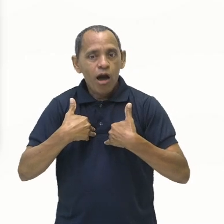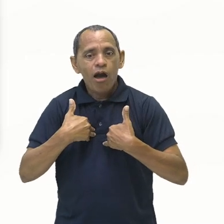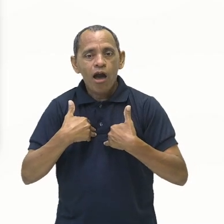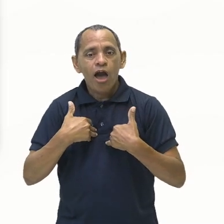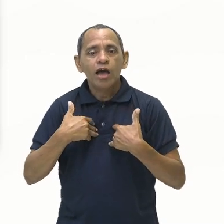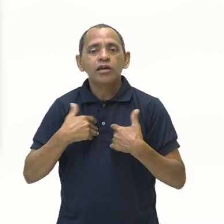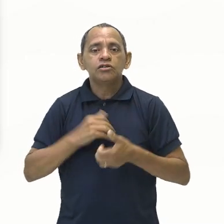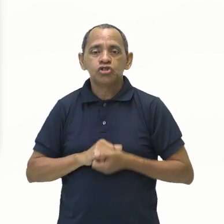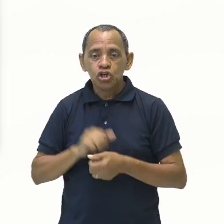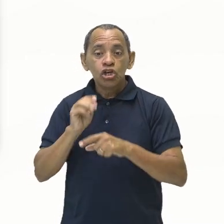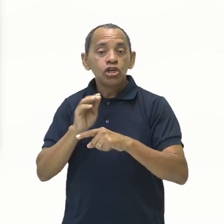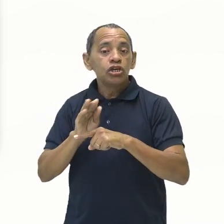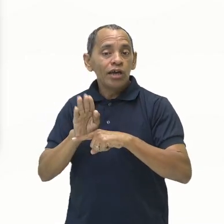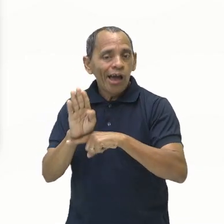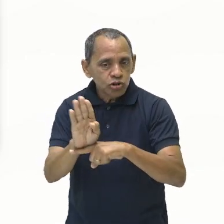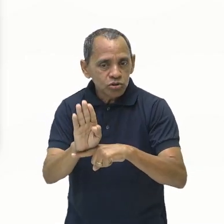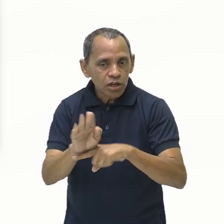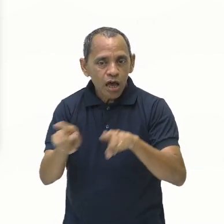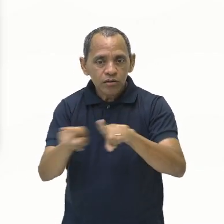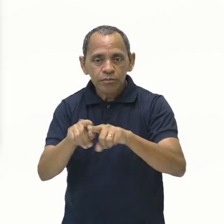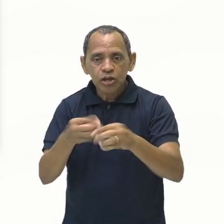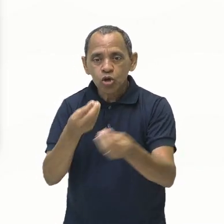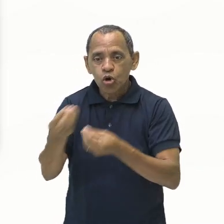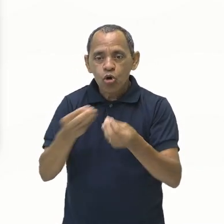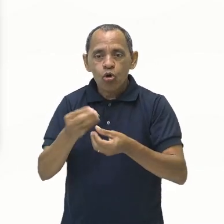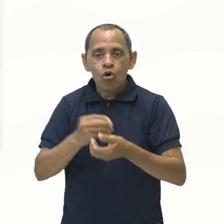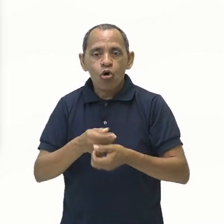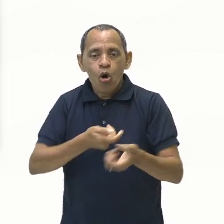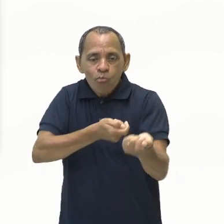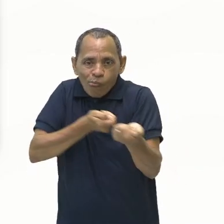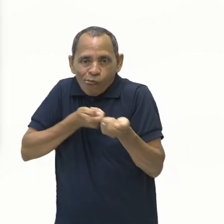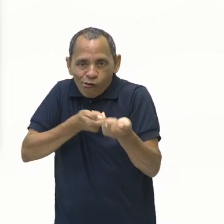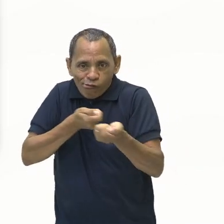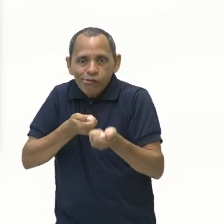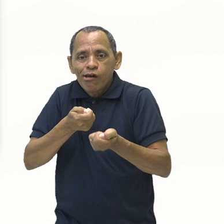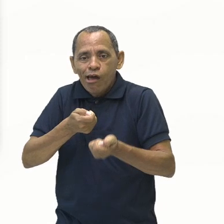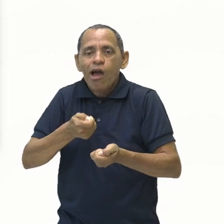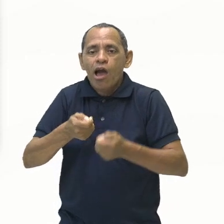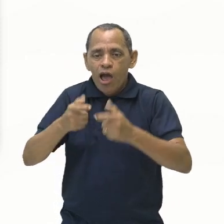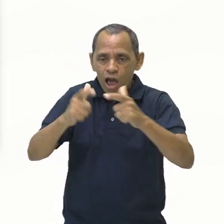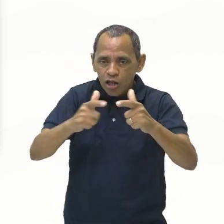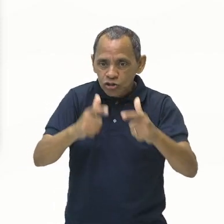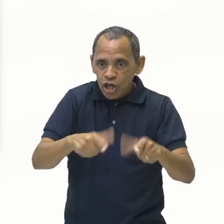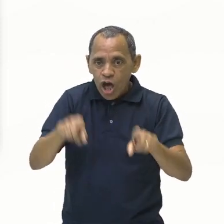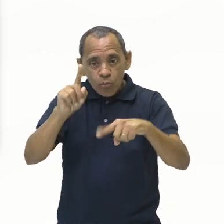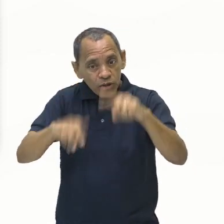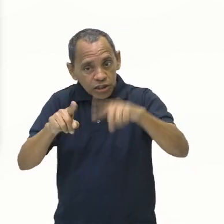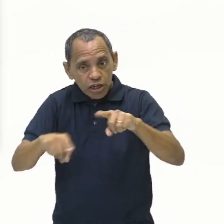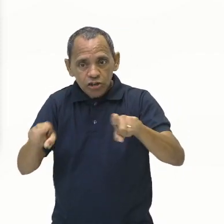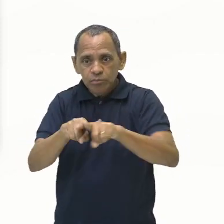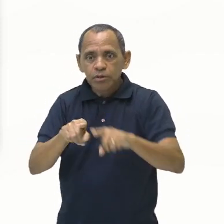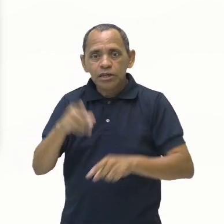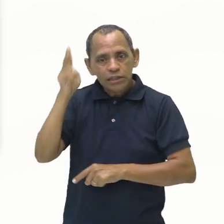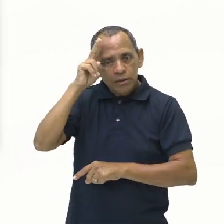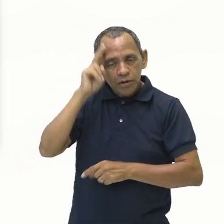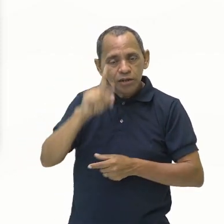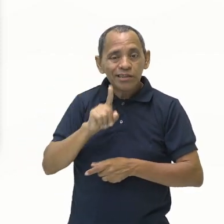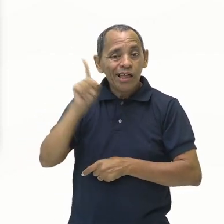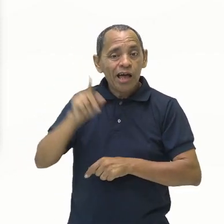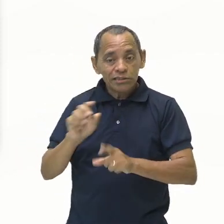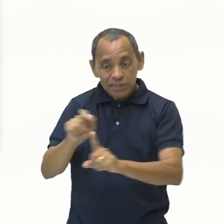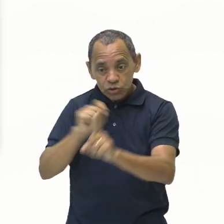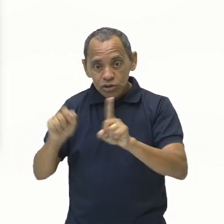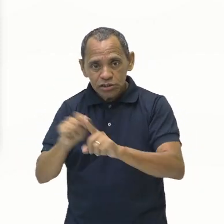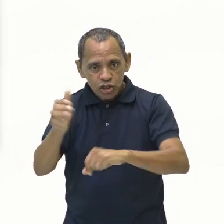e lenha, certo? Aqui nós temos a capela, lembrando que na sociedade colonial, no